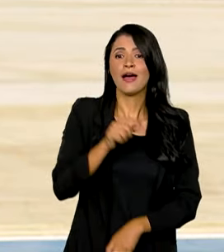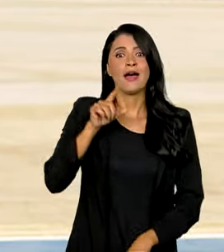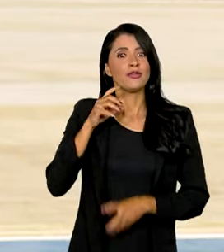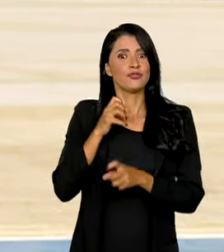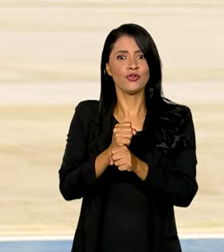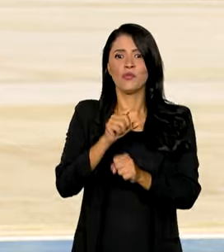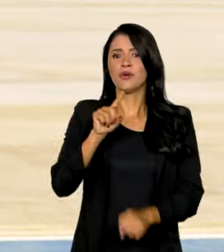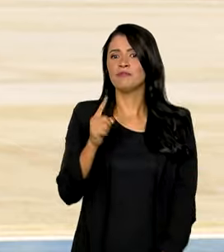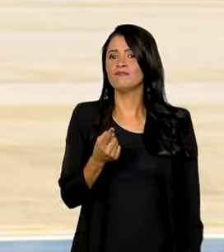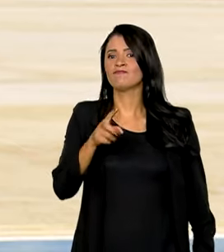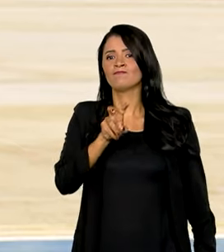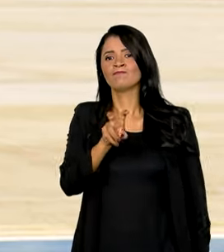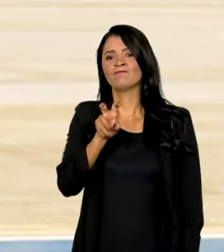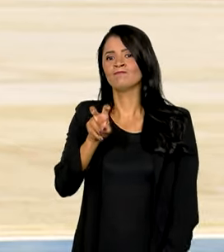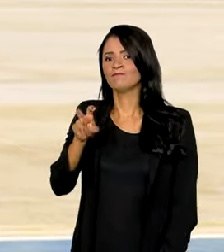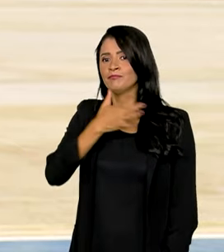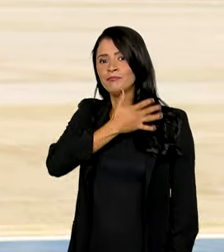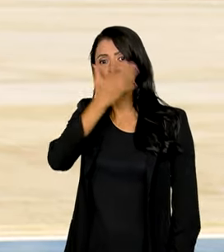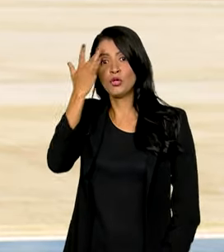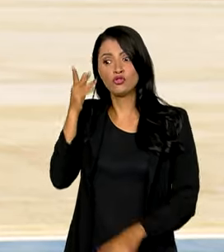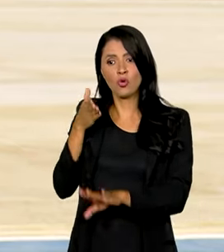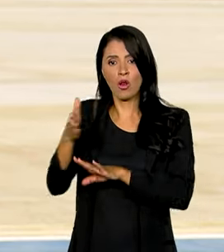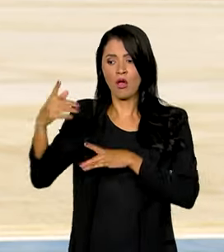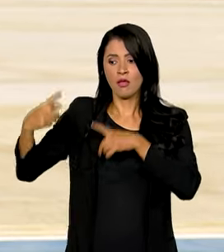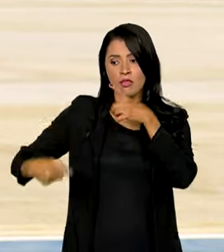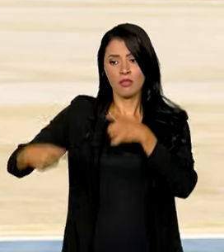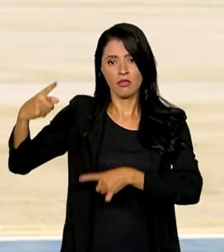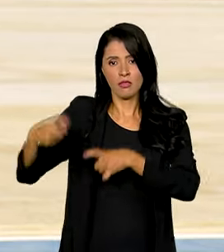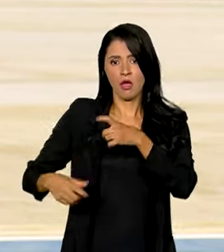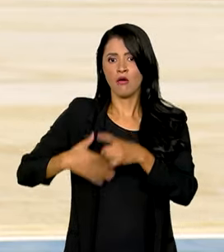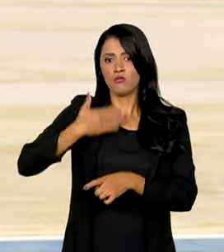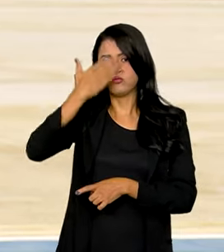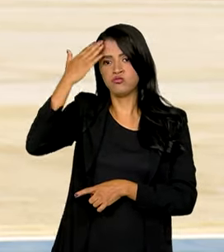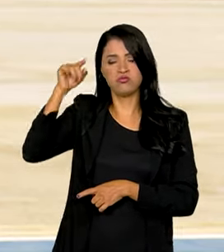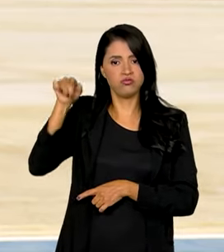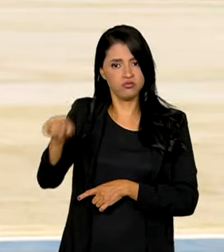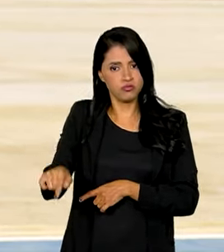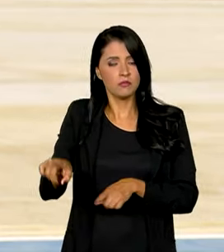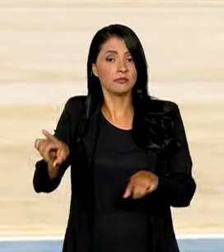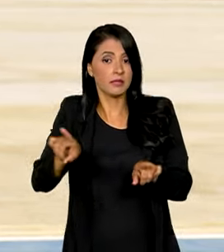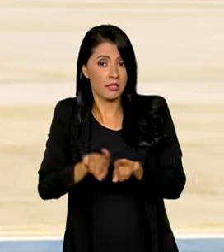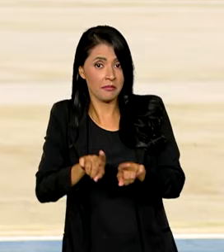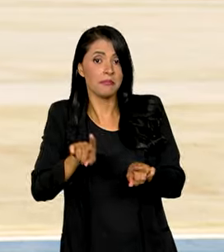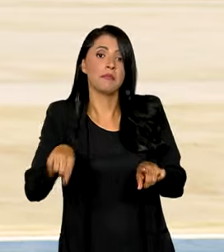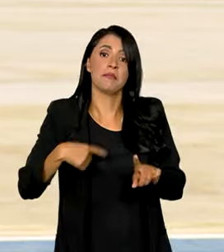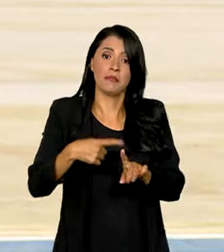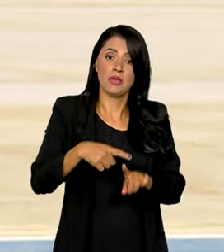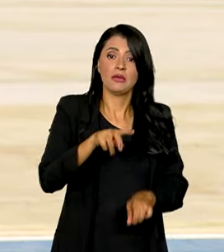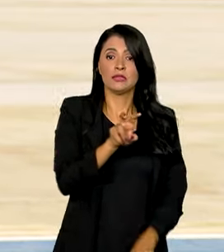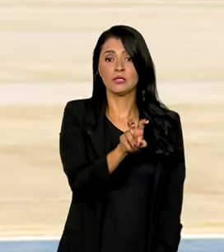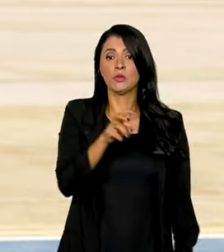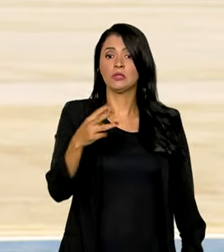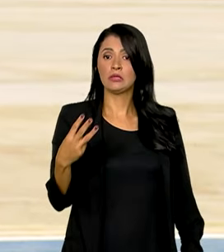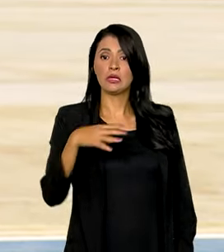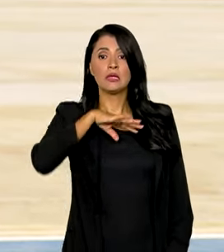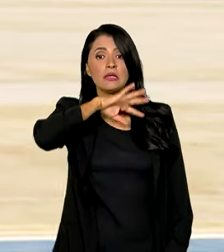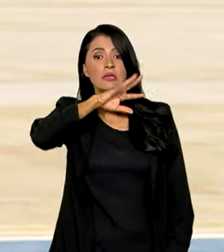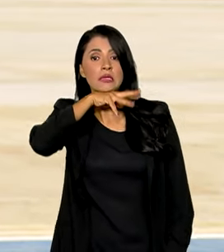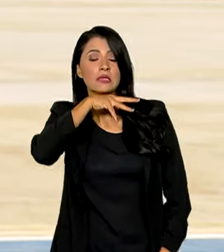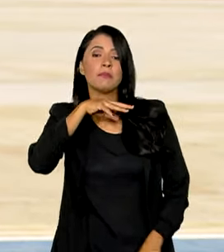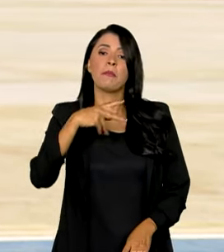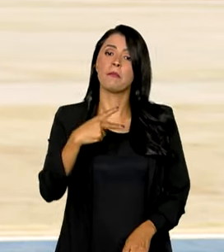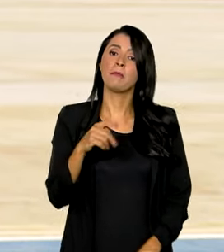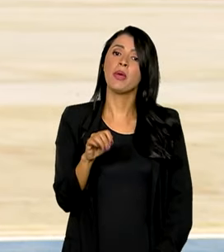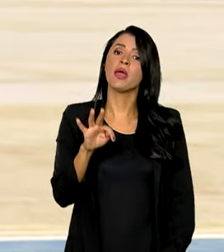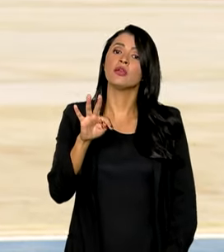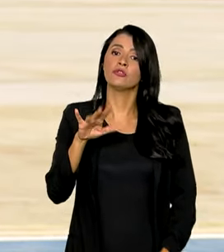1555 pessoas da zona de conflito no Oriente Médio além de 53 animais domésticos